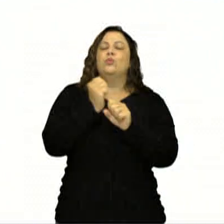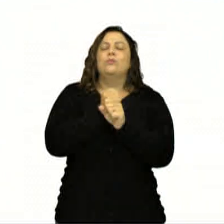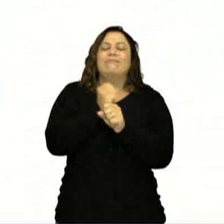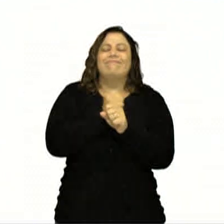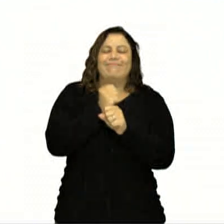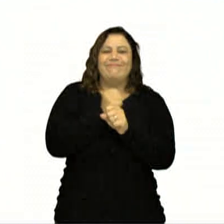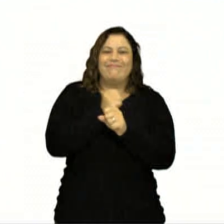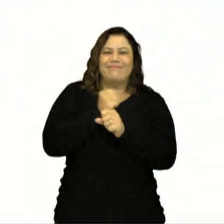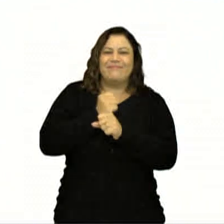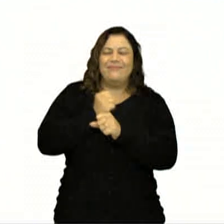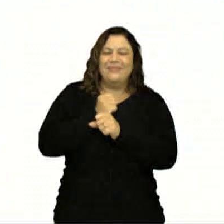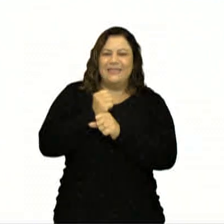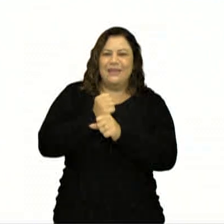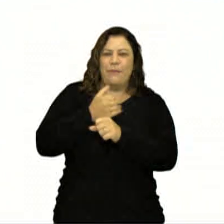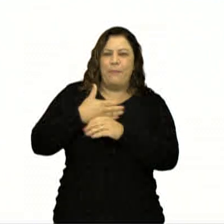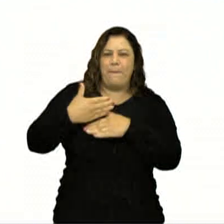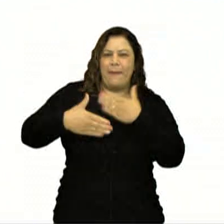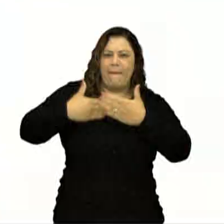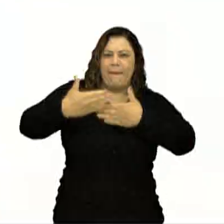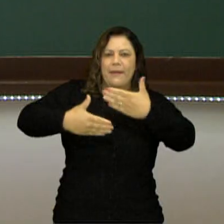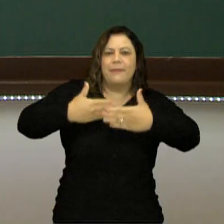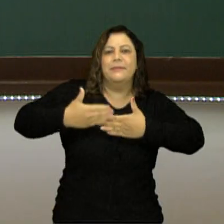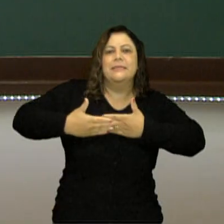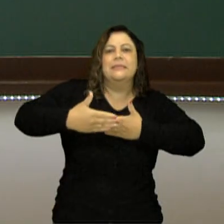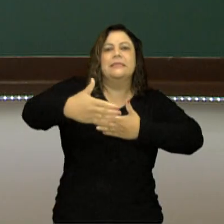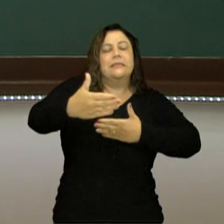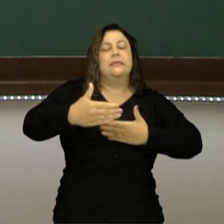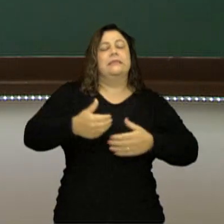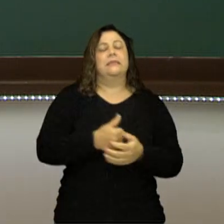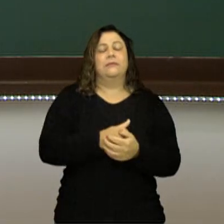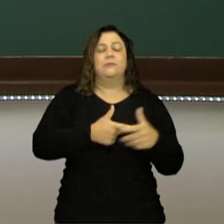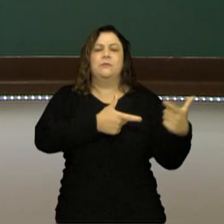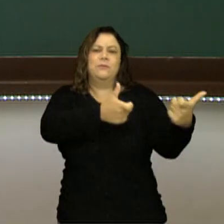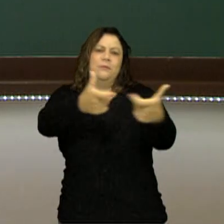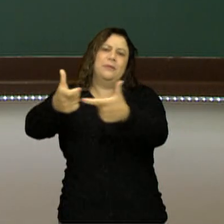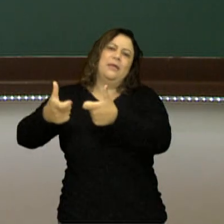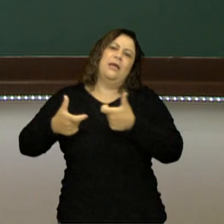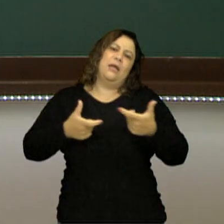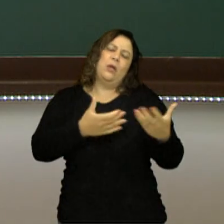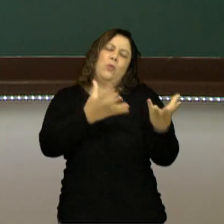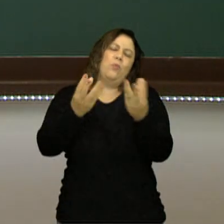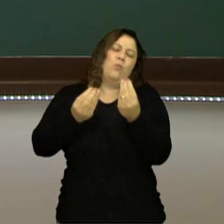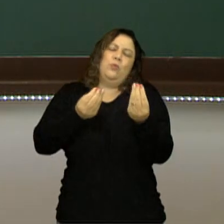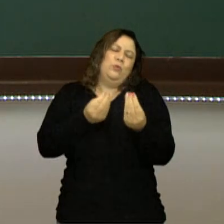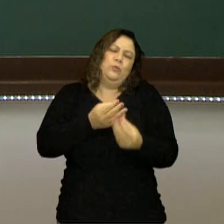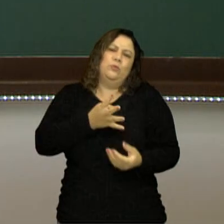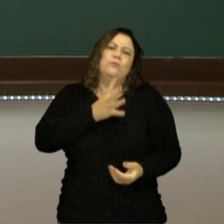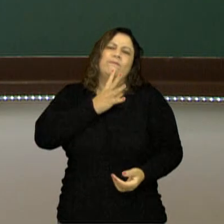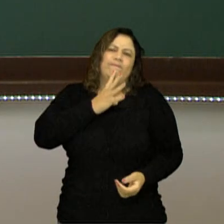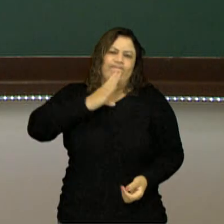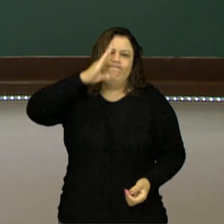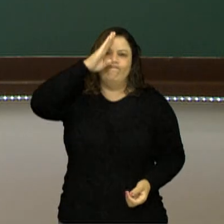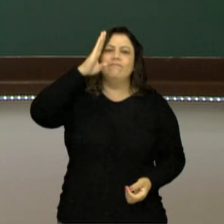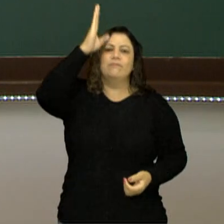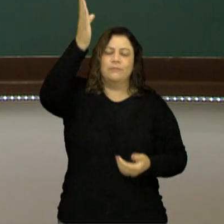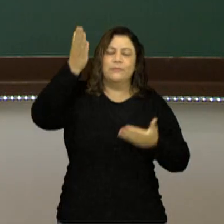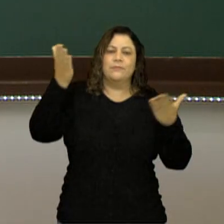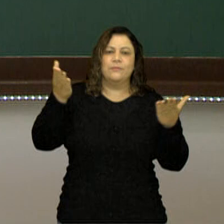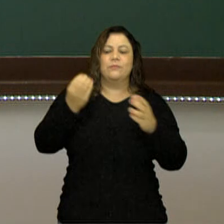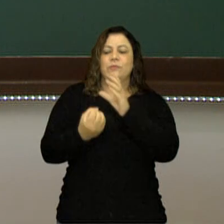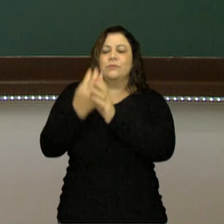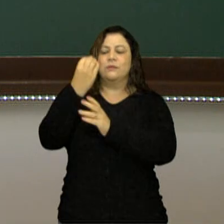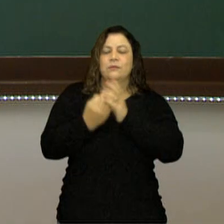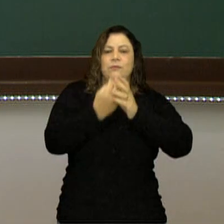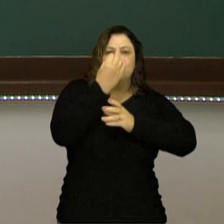pelo período que ela durou, acabou sendo uma guerra né, muito conhecida, emblemática também, né, nesse processo de formação